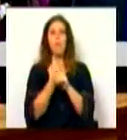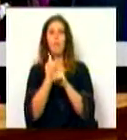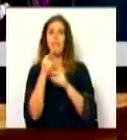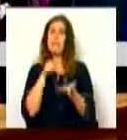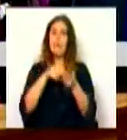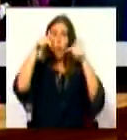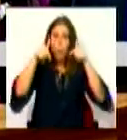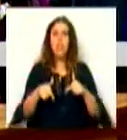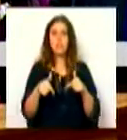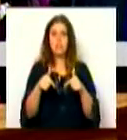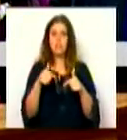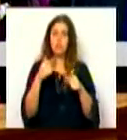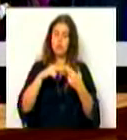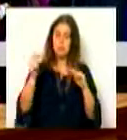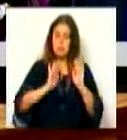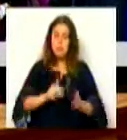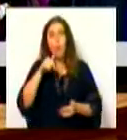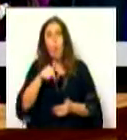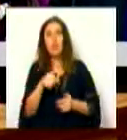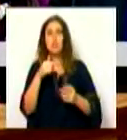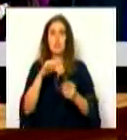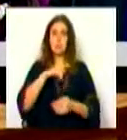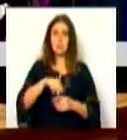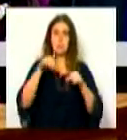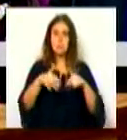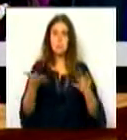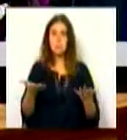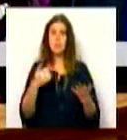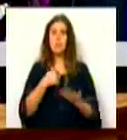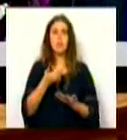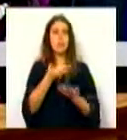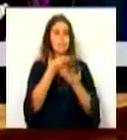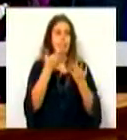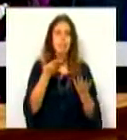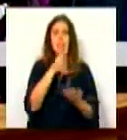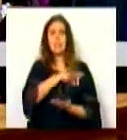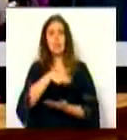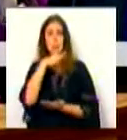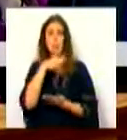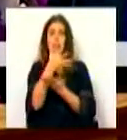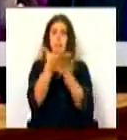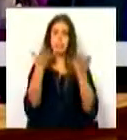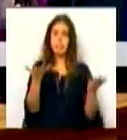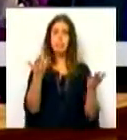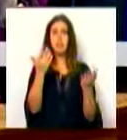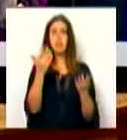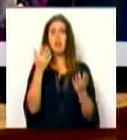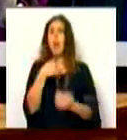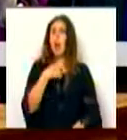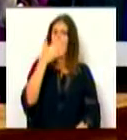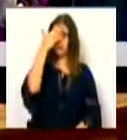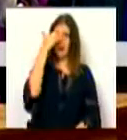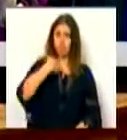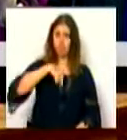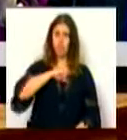exigível hoje pelos municípios portugueses. Meus caros deputados, no nosso